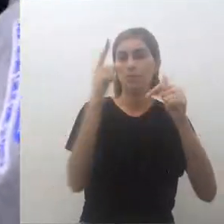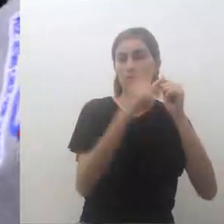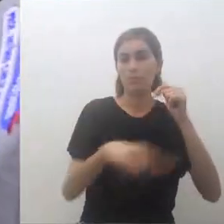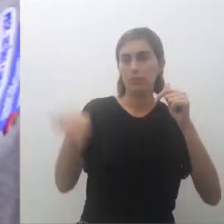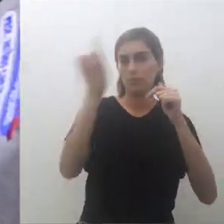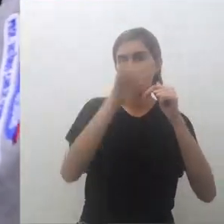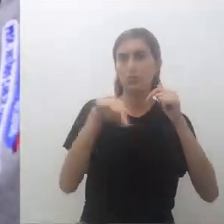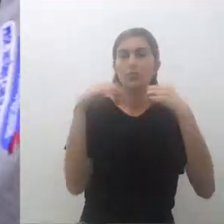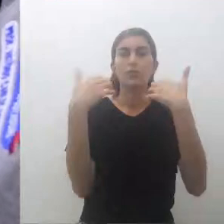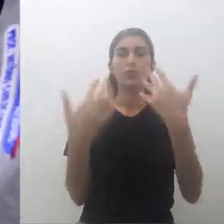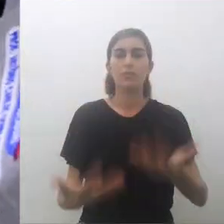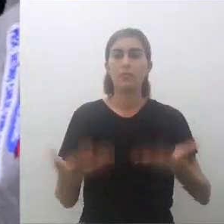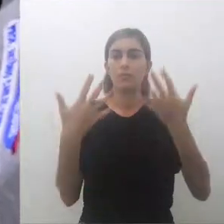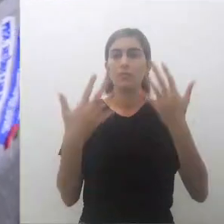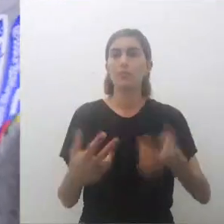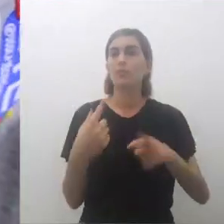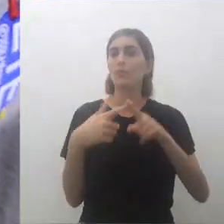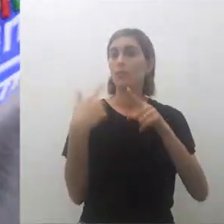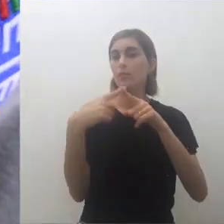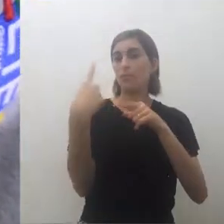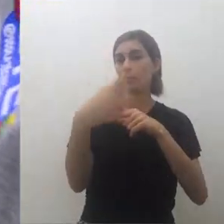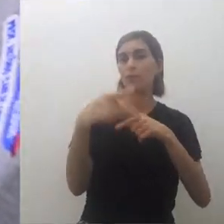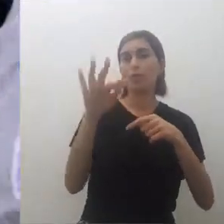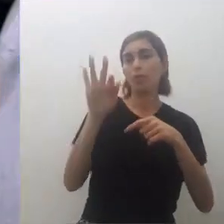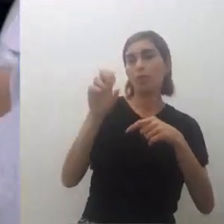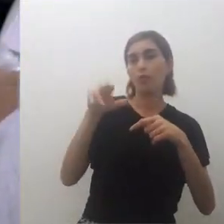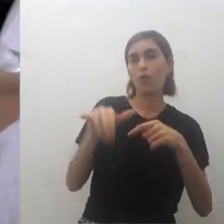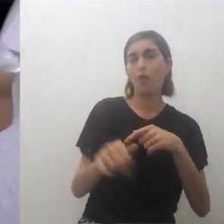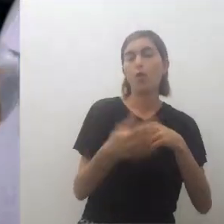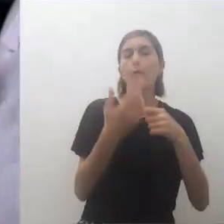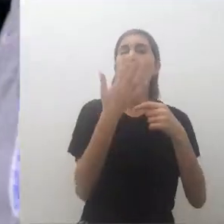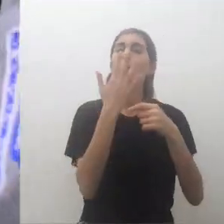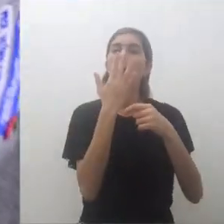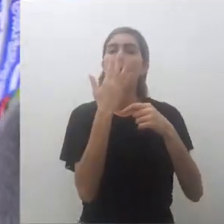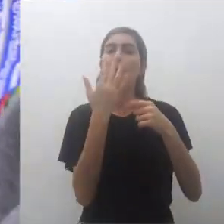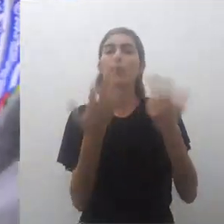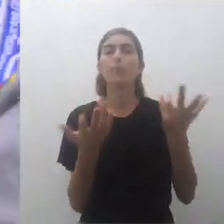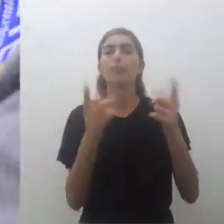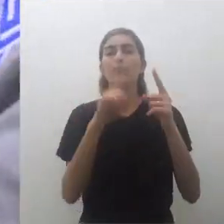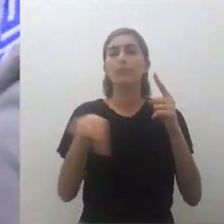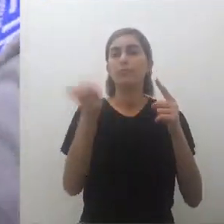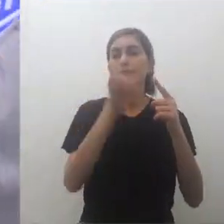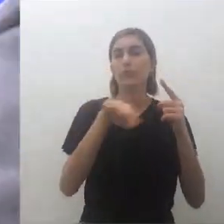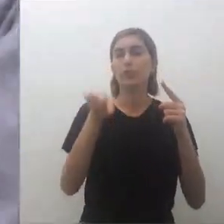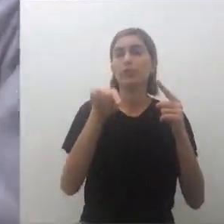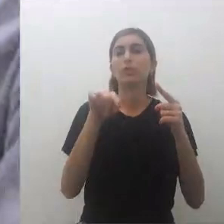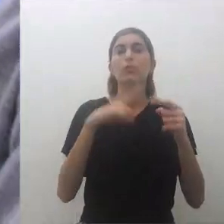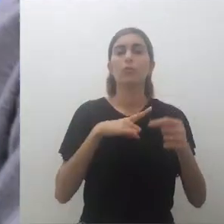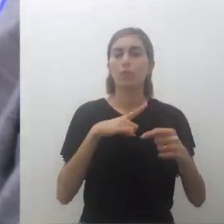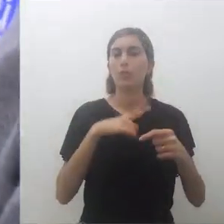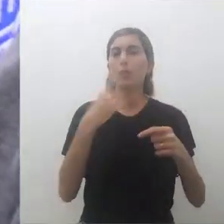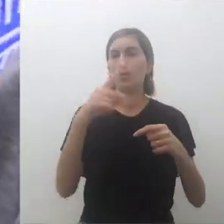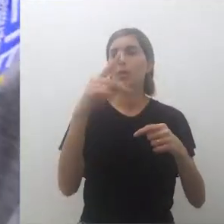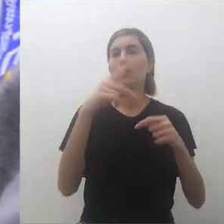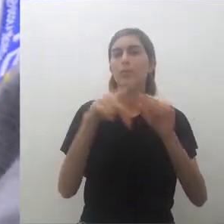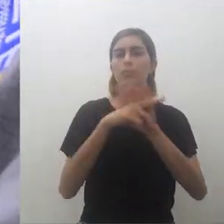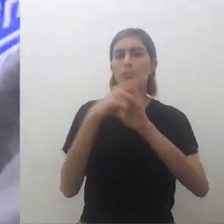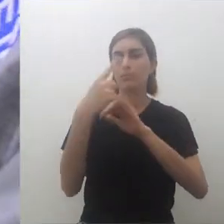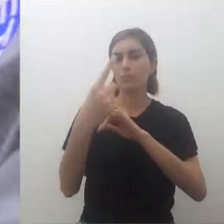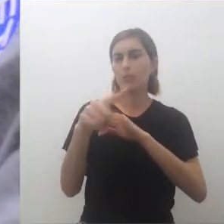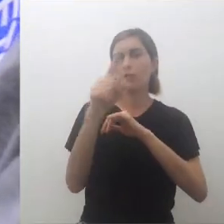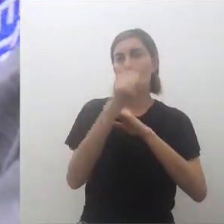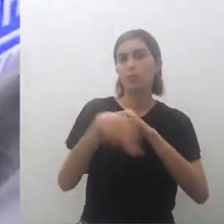dar uma leveza até pela sua forma de bolhas, vamos dizer assim, né? O círculo tem na sua composição, no